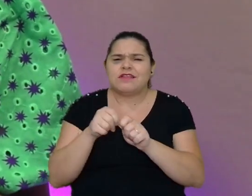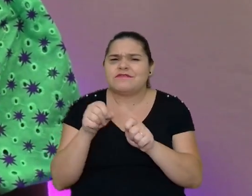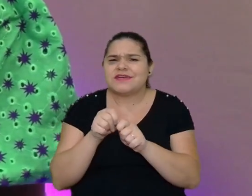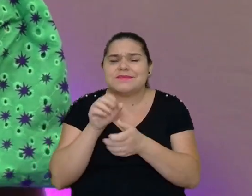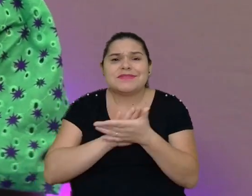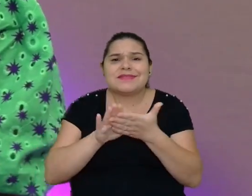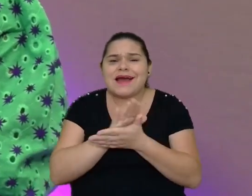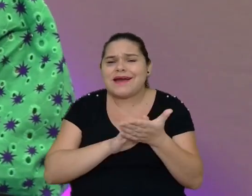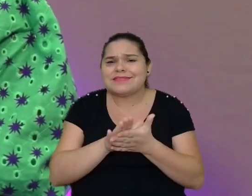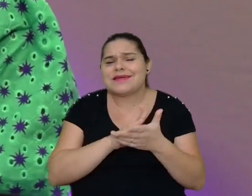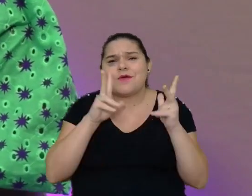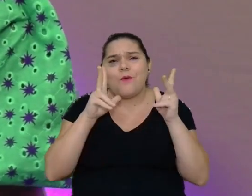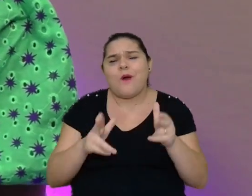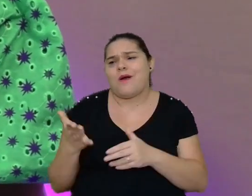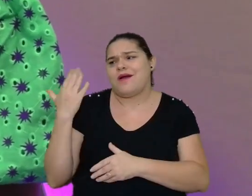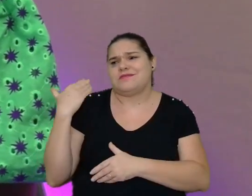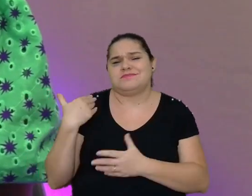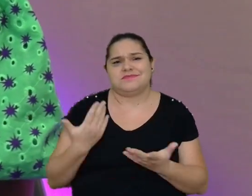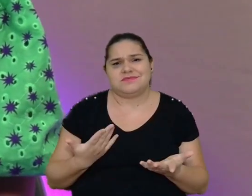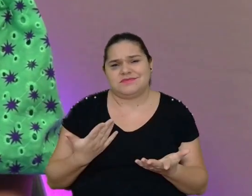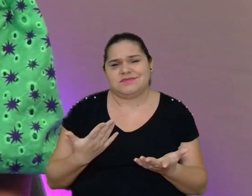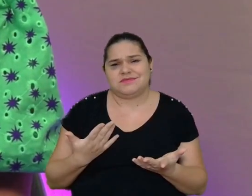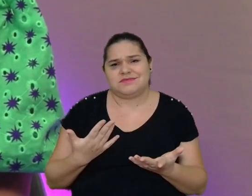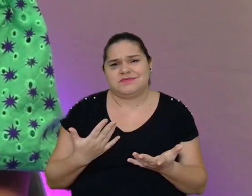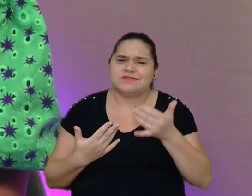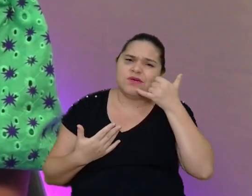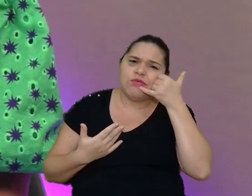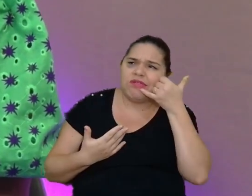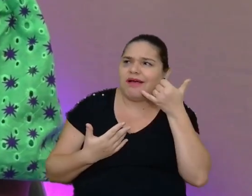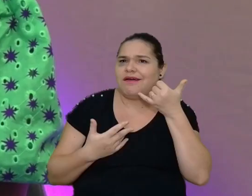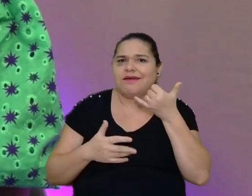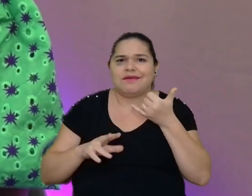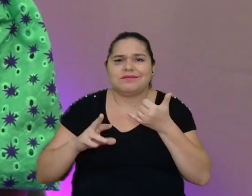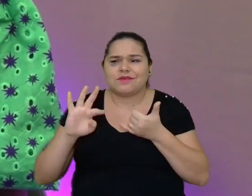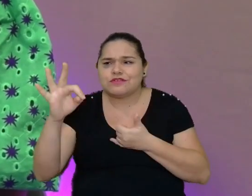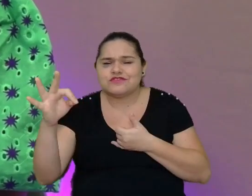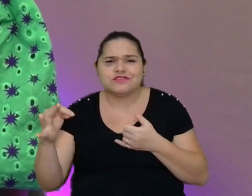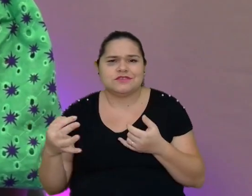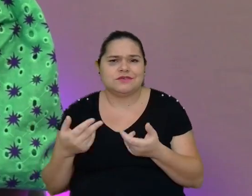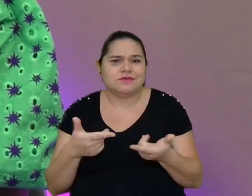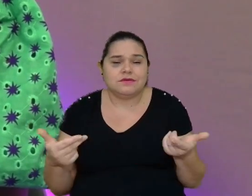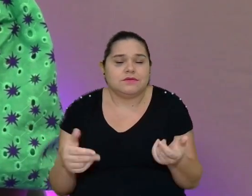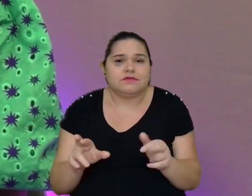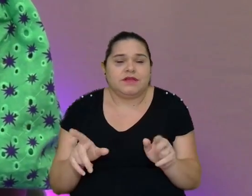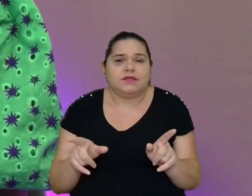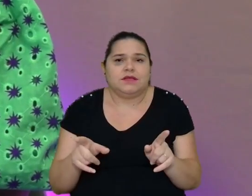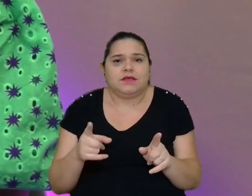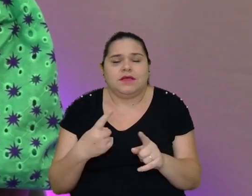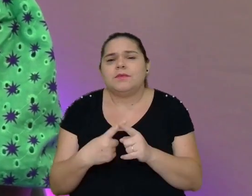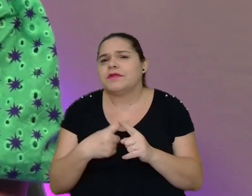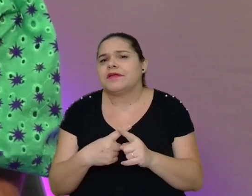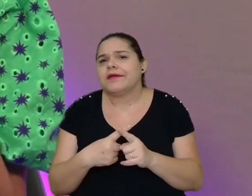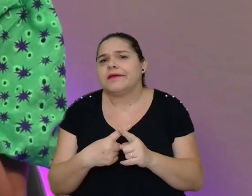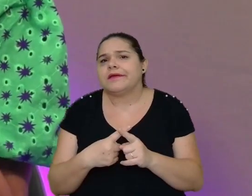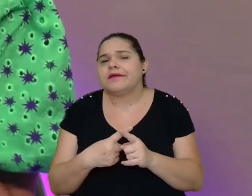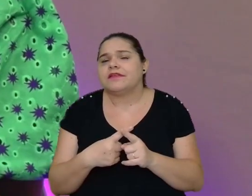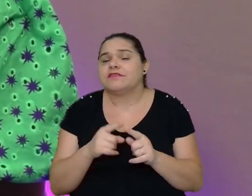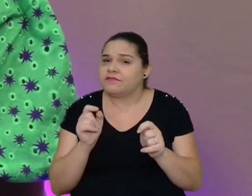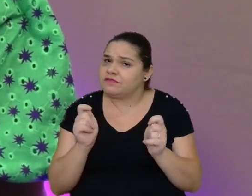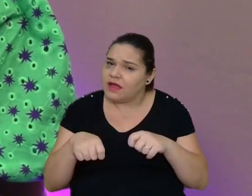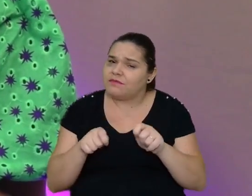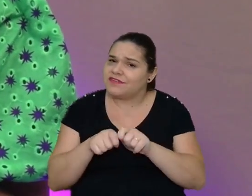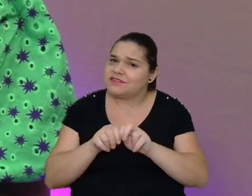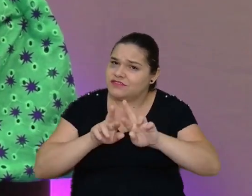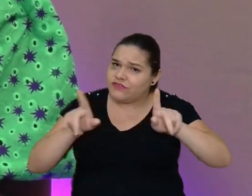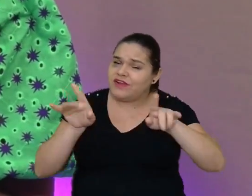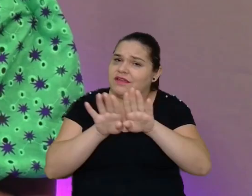anos atrás, inclusive com o celular, enfim. Então, por que não fazer um planejamento e uma